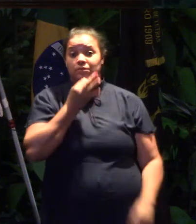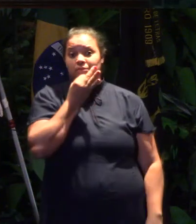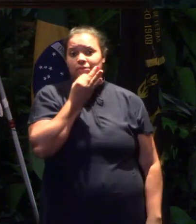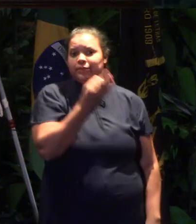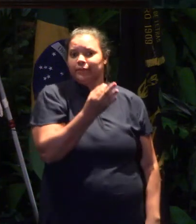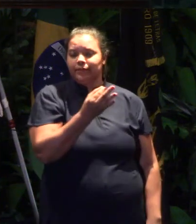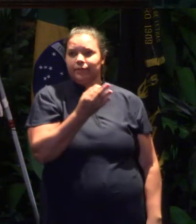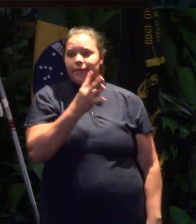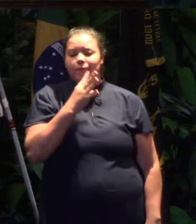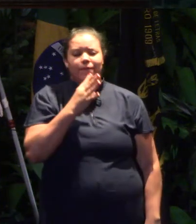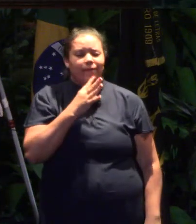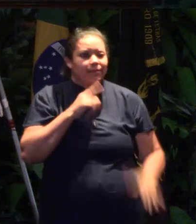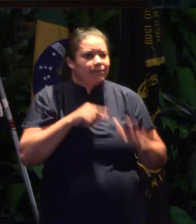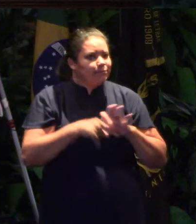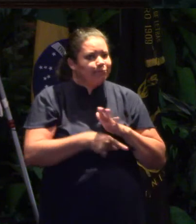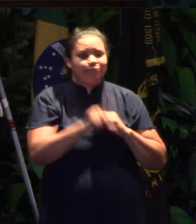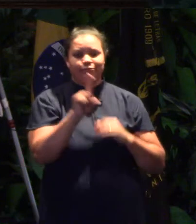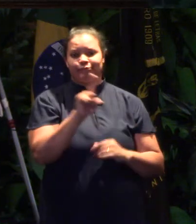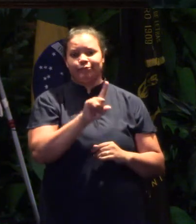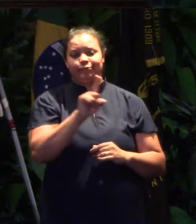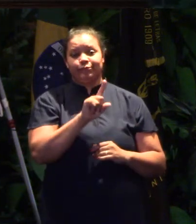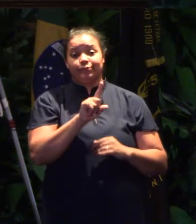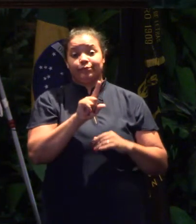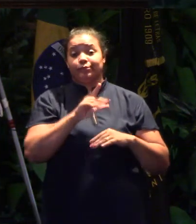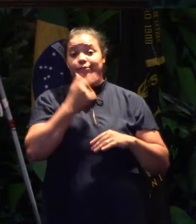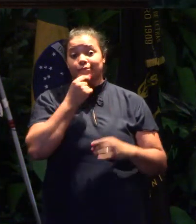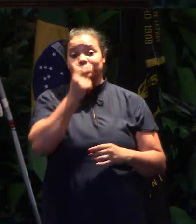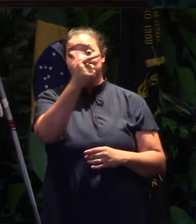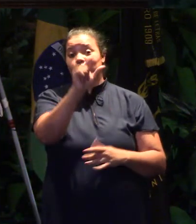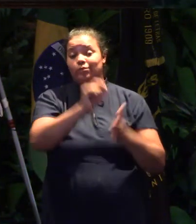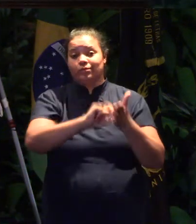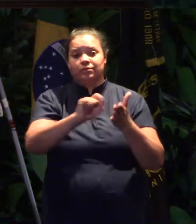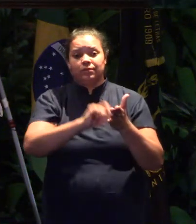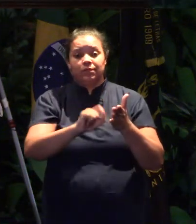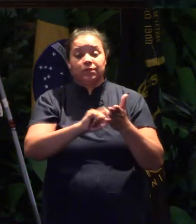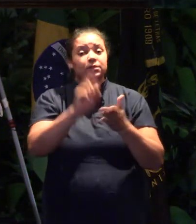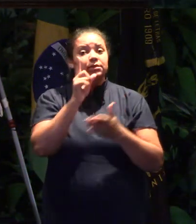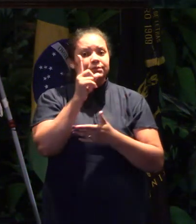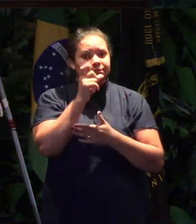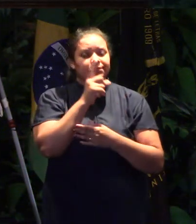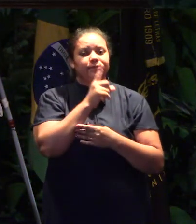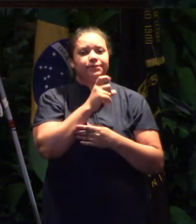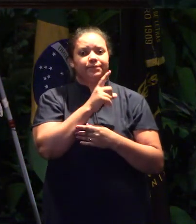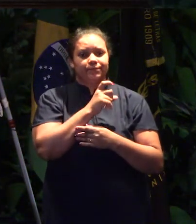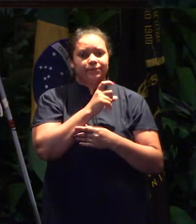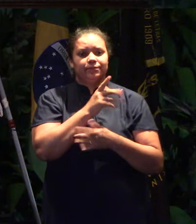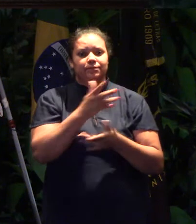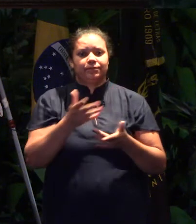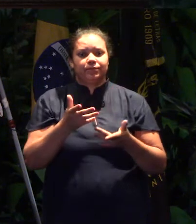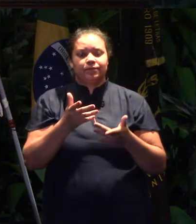com profundidade, até porque a literatura dele é de uma complexidade quase